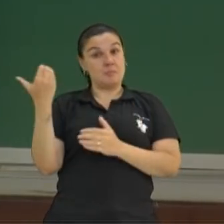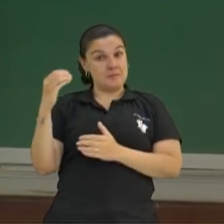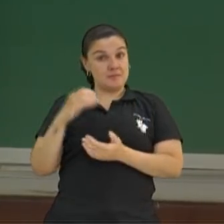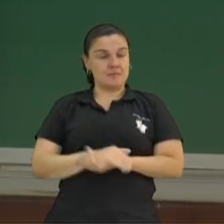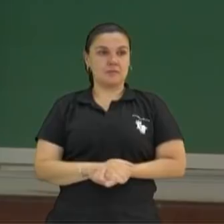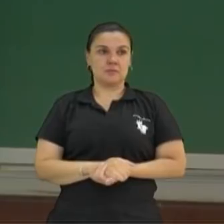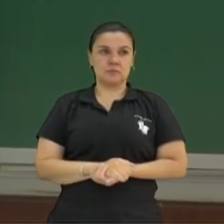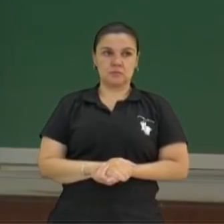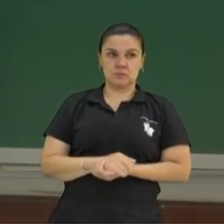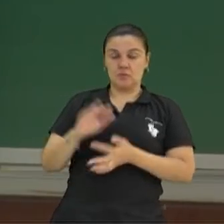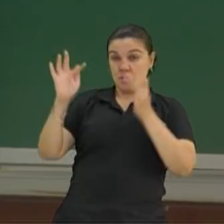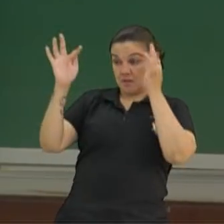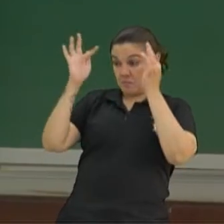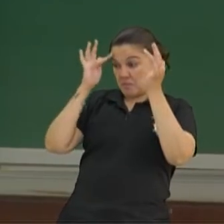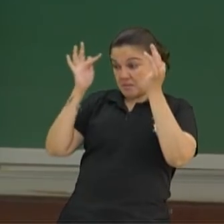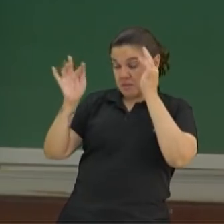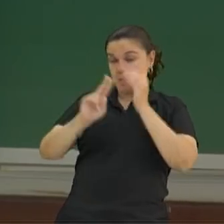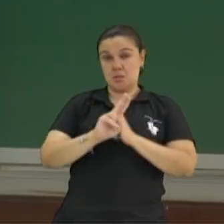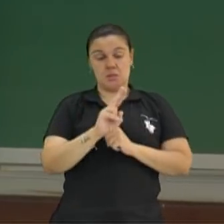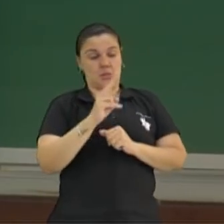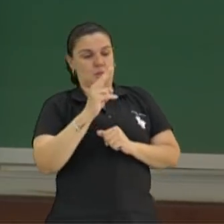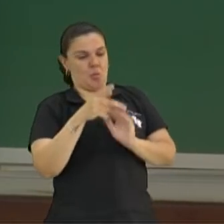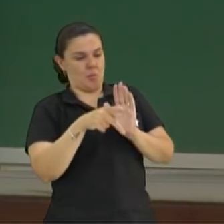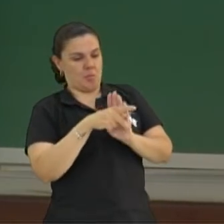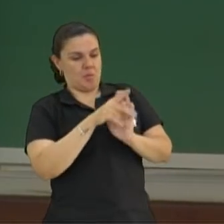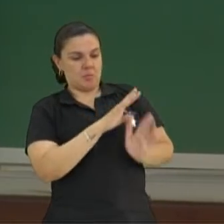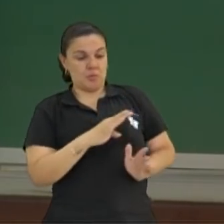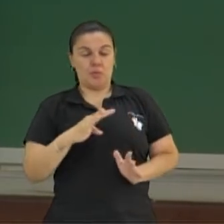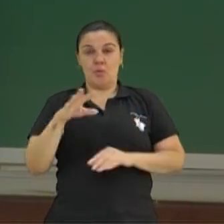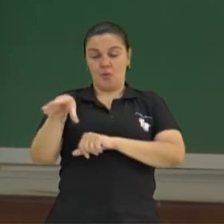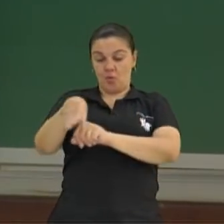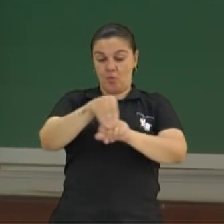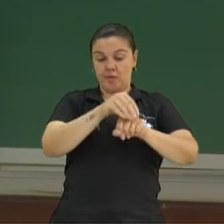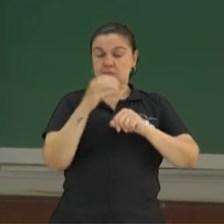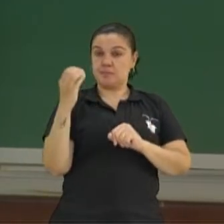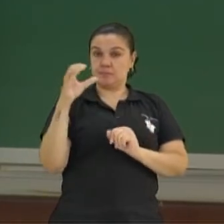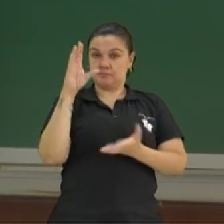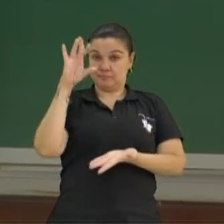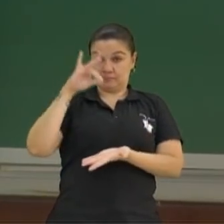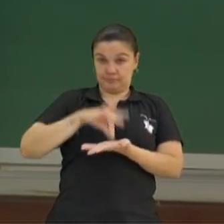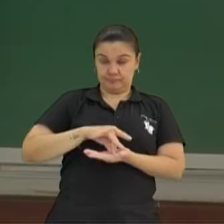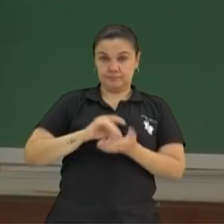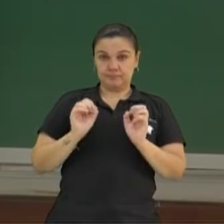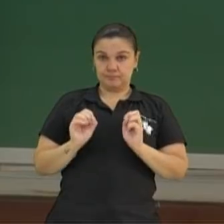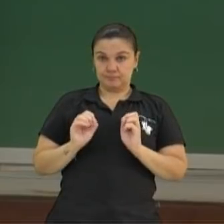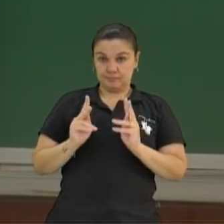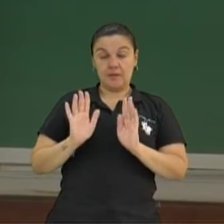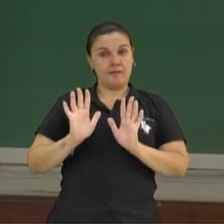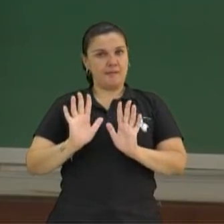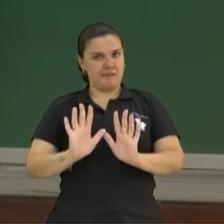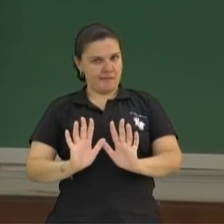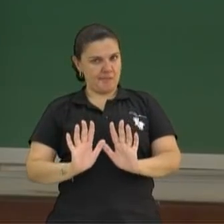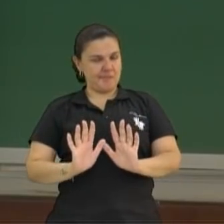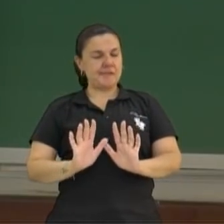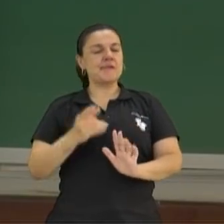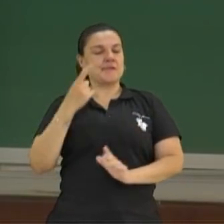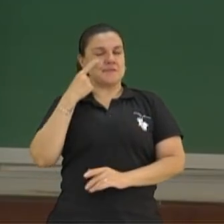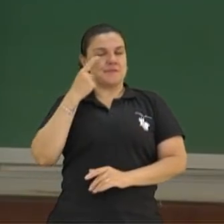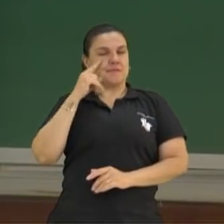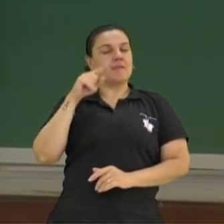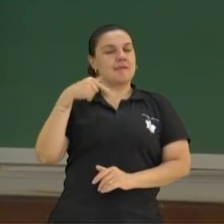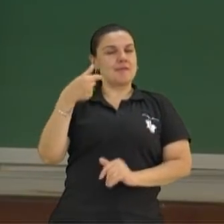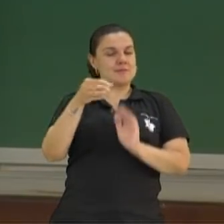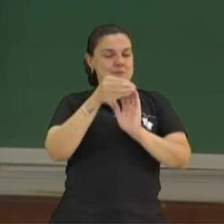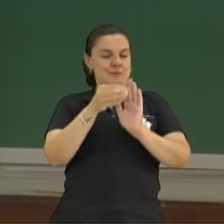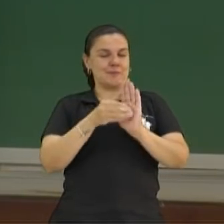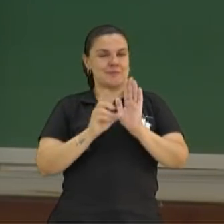ciência, ou teorias científicas, ou conhecimento científico efetivamente comprovado. Mas calma, a gente já vai ver esses